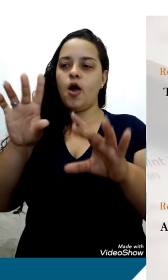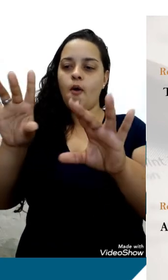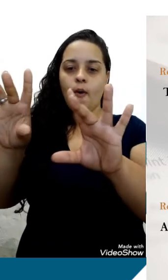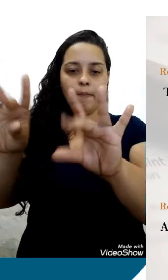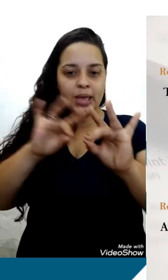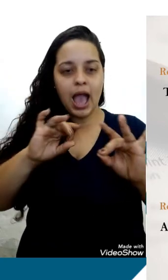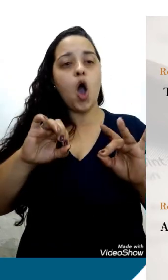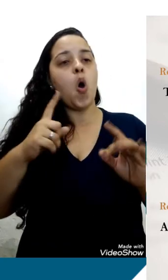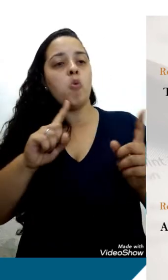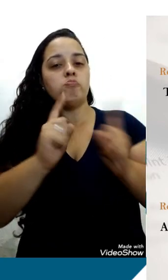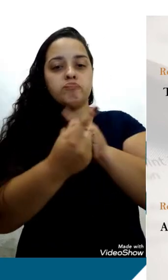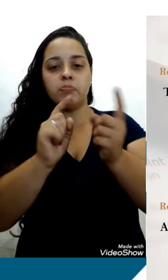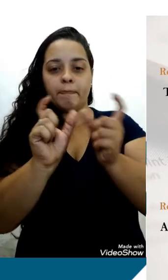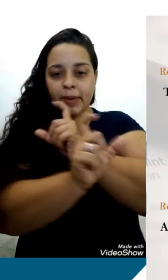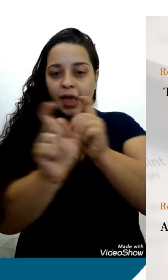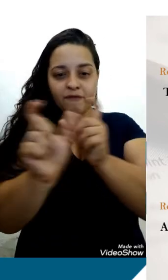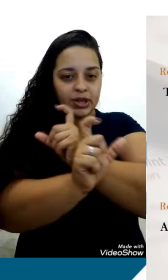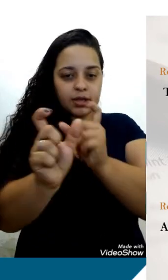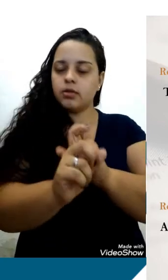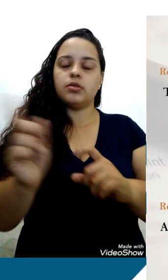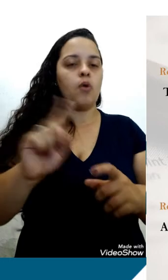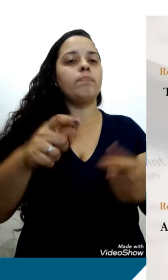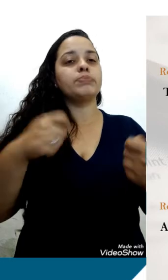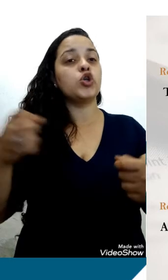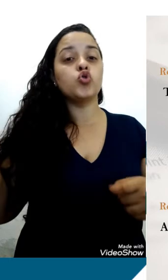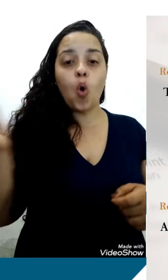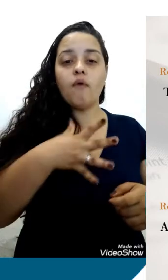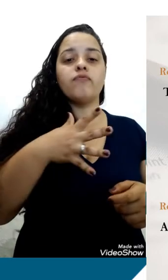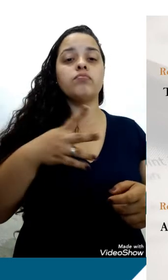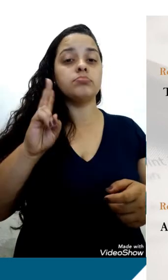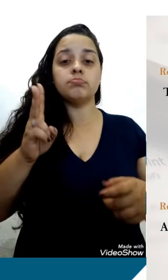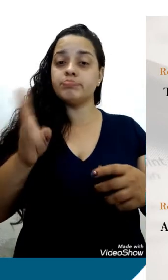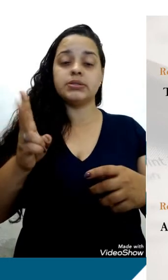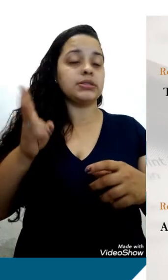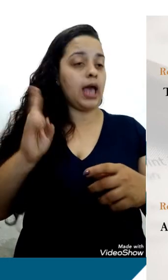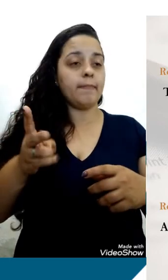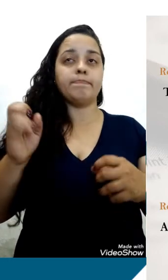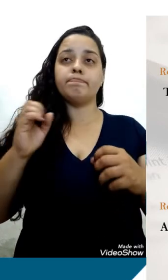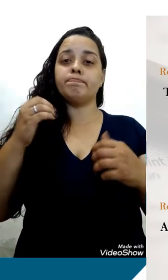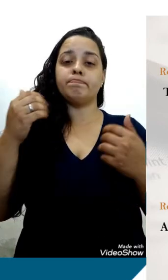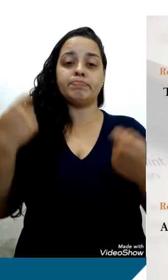prova. Sempre tragam um repertório sociocultural inovador, de fora dos textos motivadores.